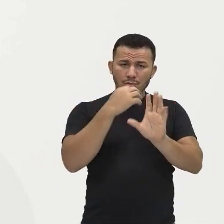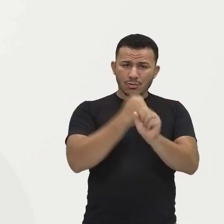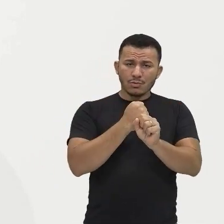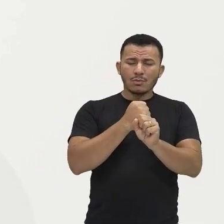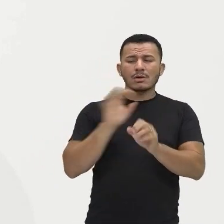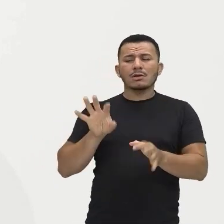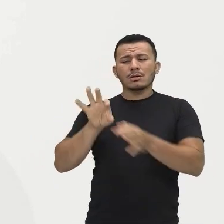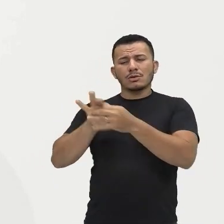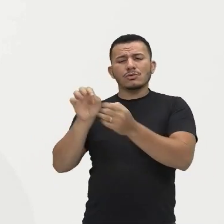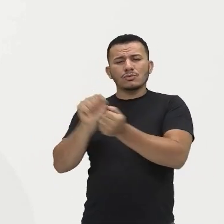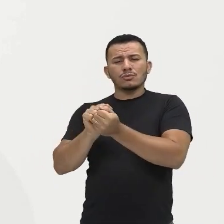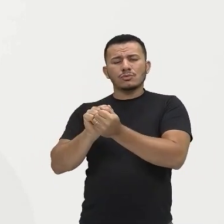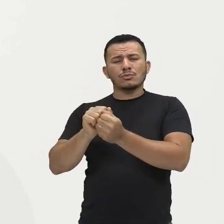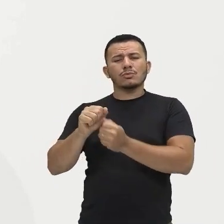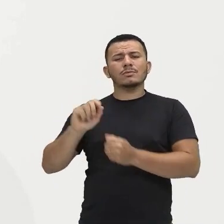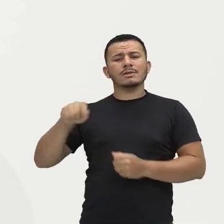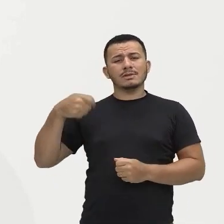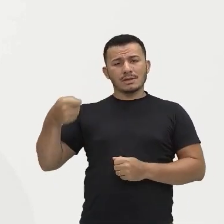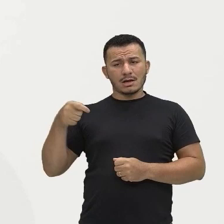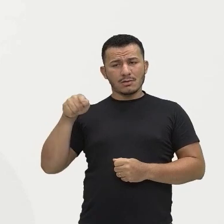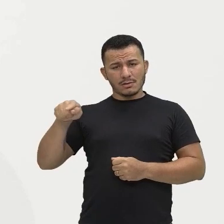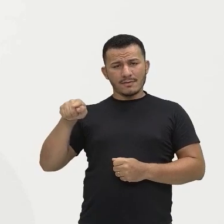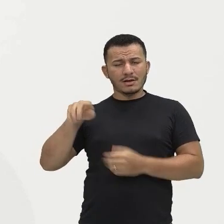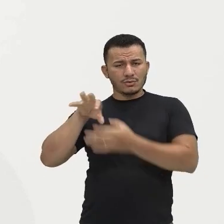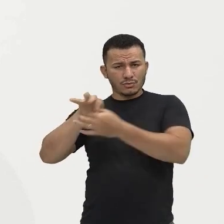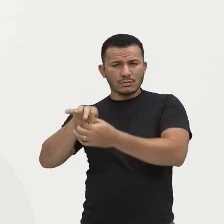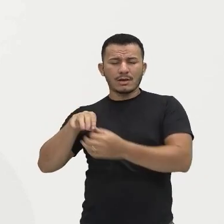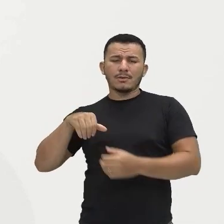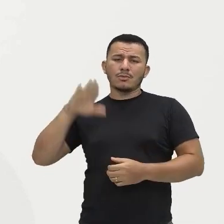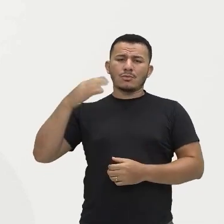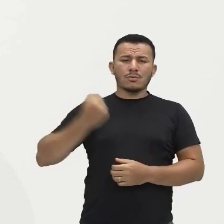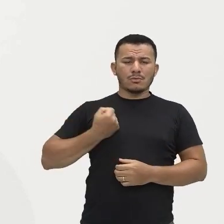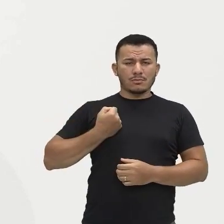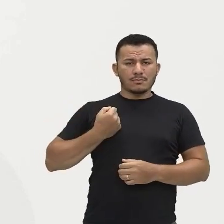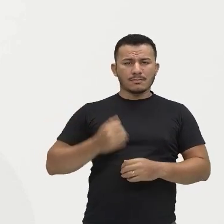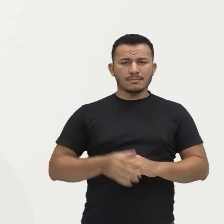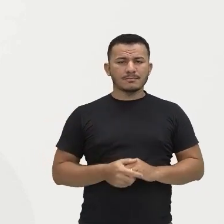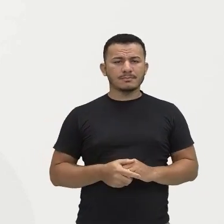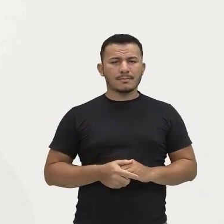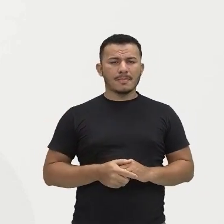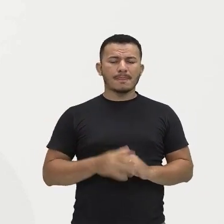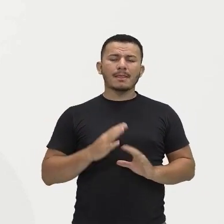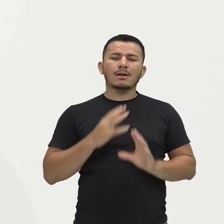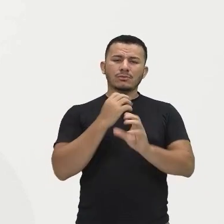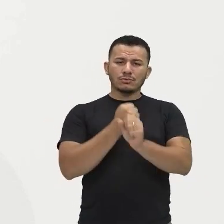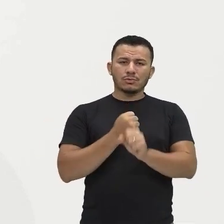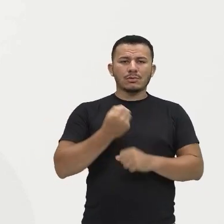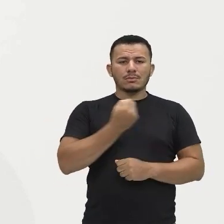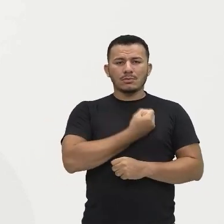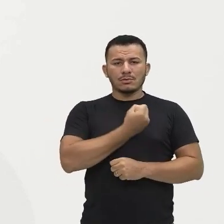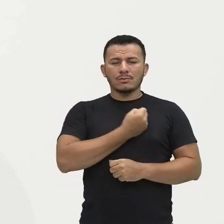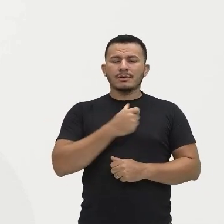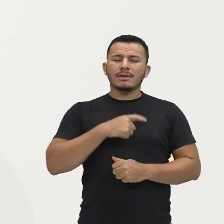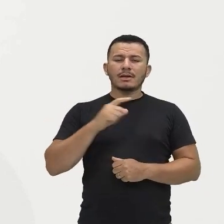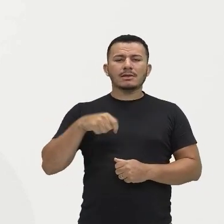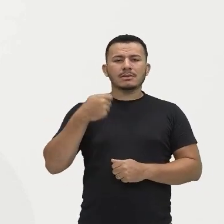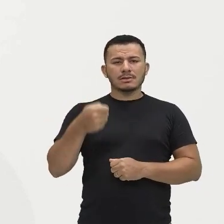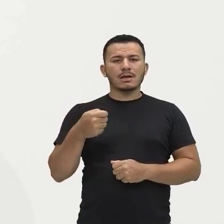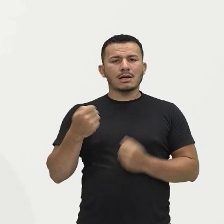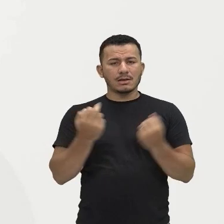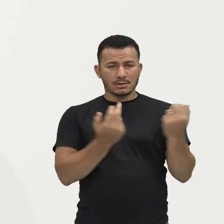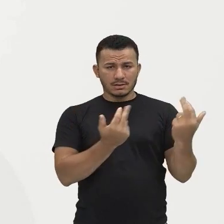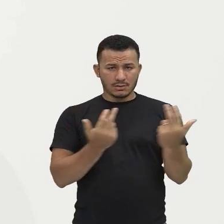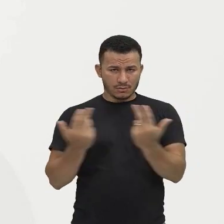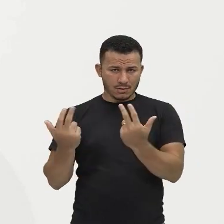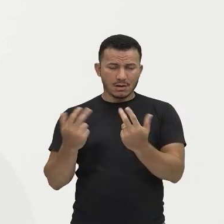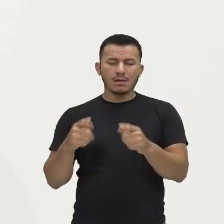pode organizar. Então, o que diz aqui? Neste caso, somamos os números que possuem sinais iguais